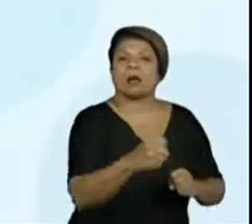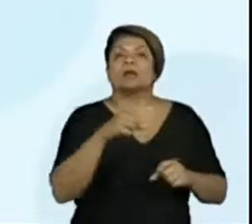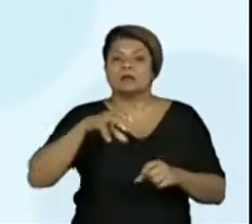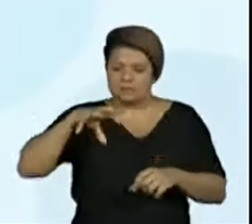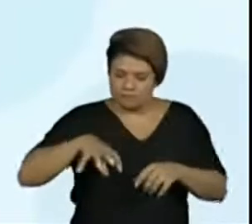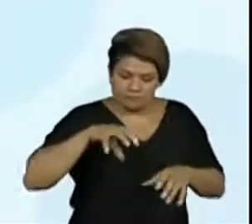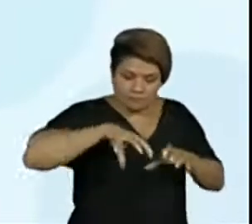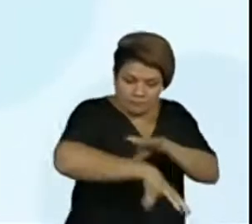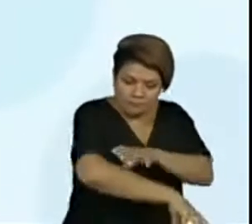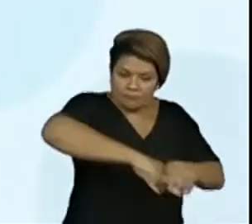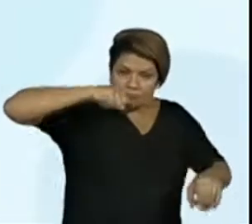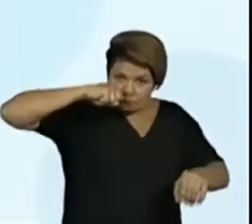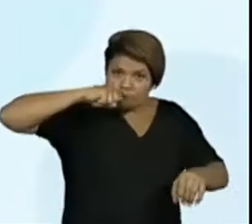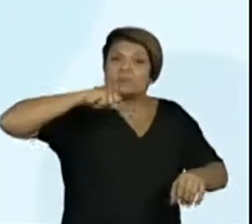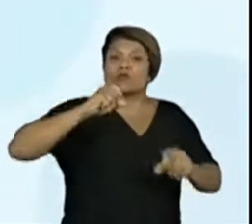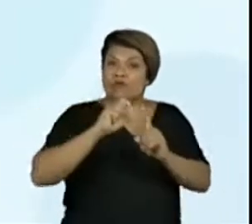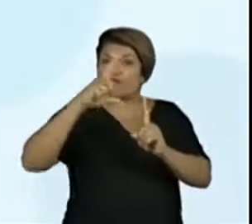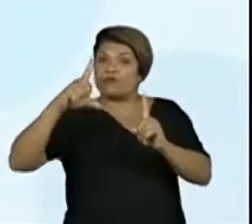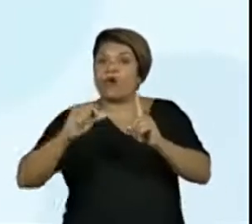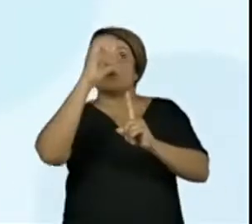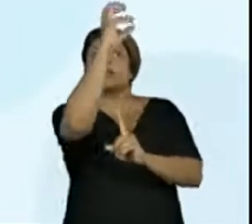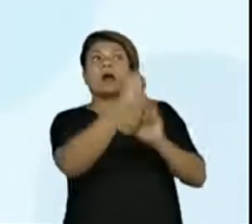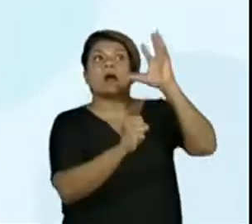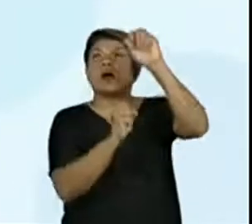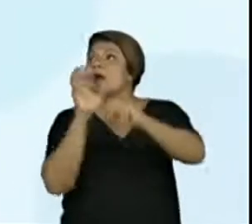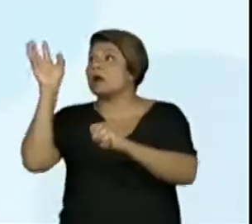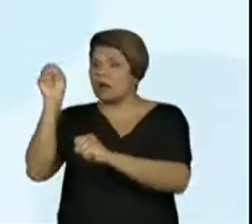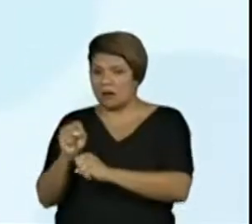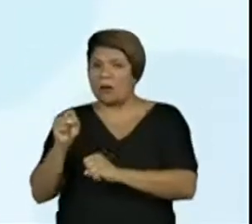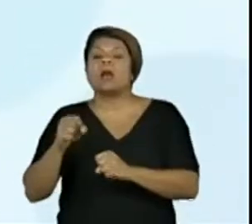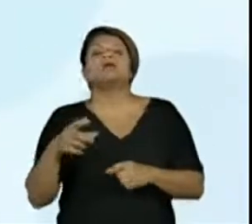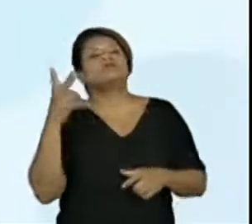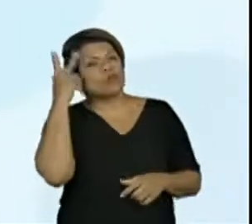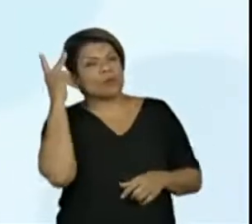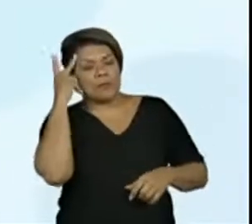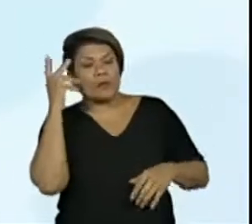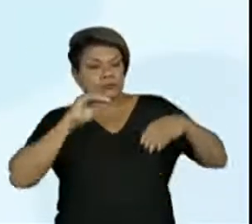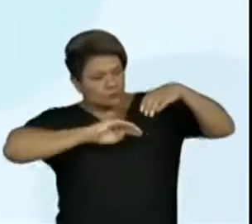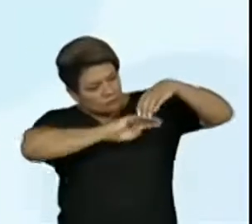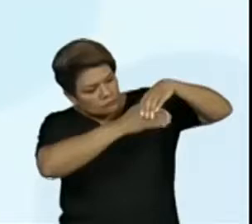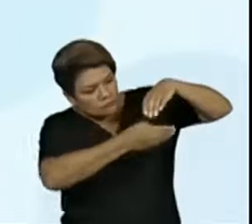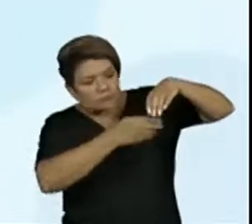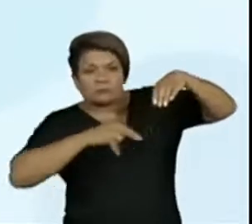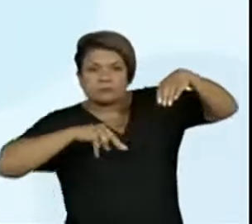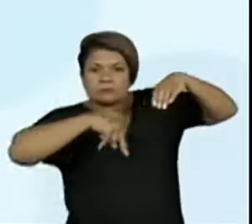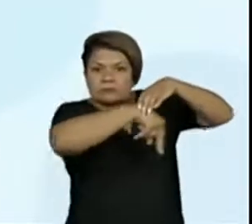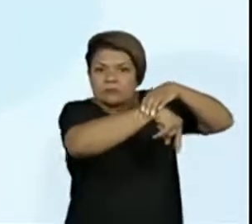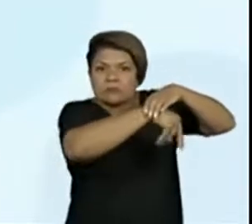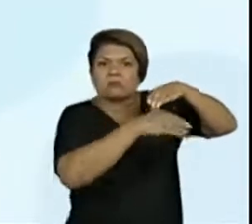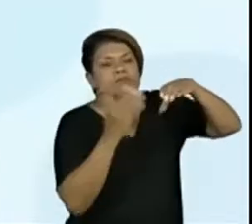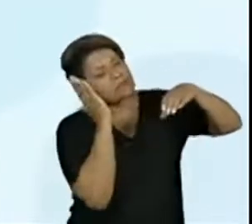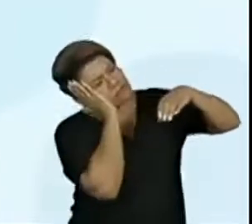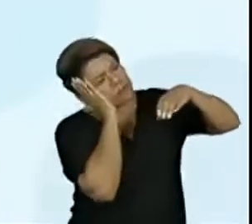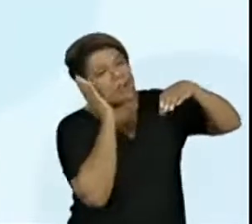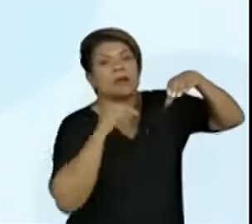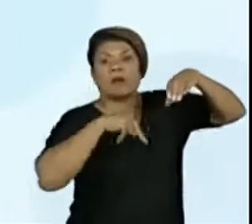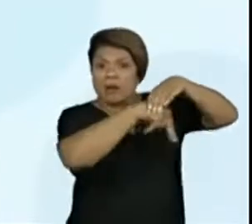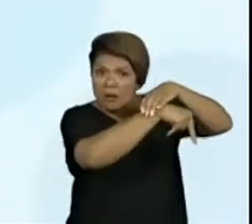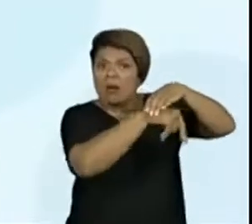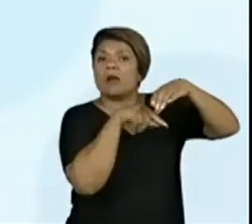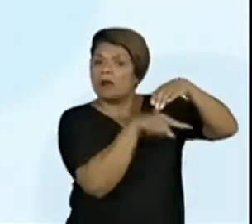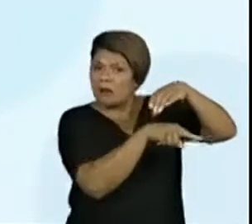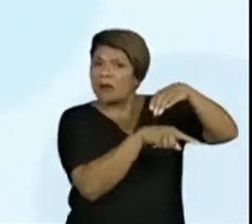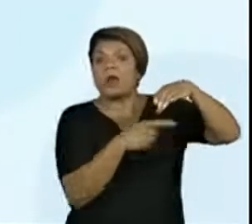e folhas. Normalmente viviam em grutas, buscando se proteger de animais ferozes e